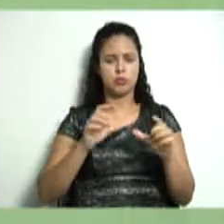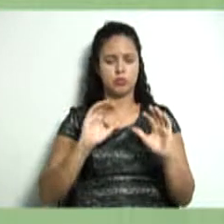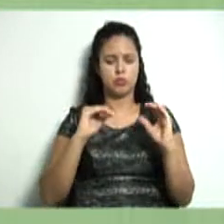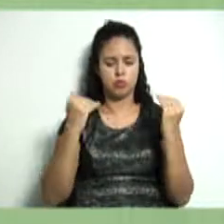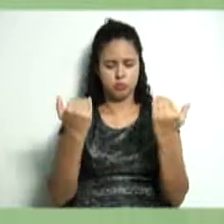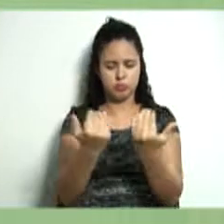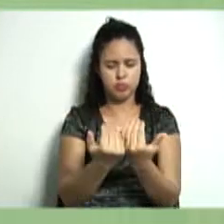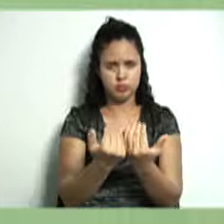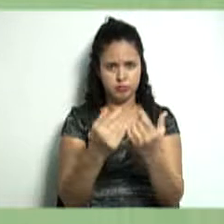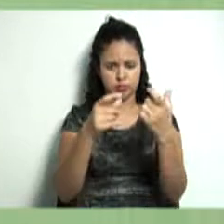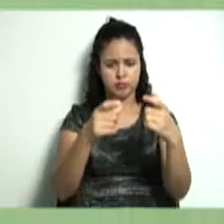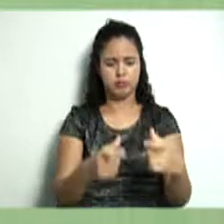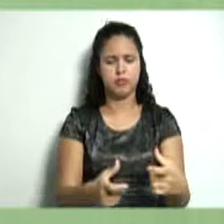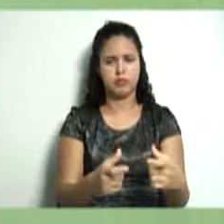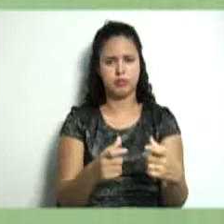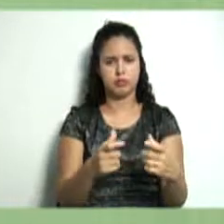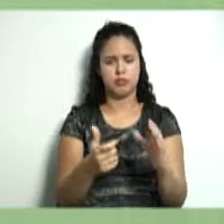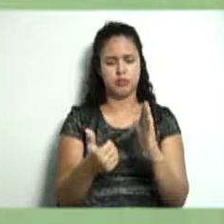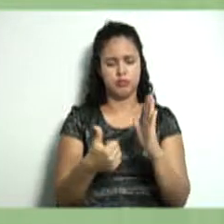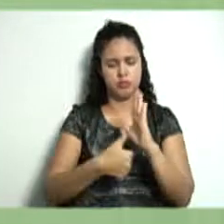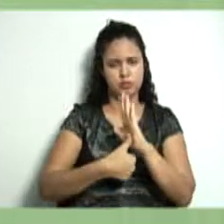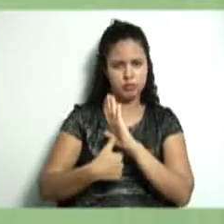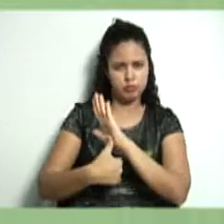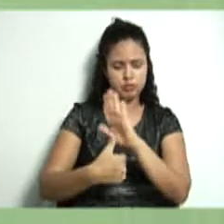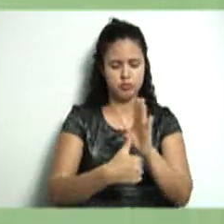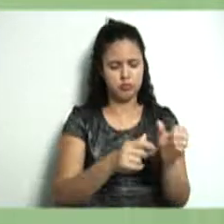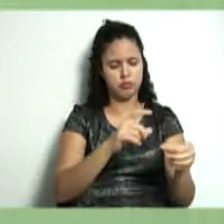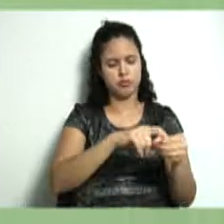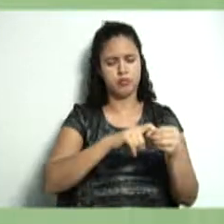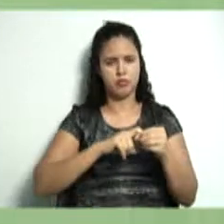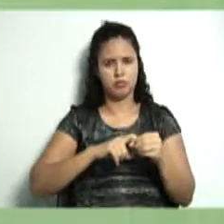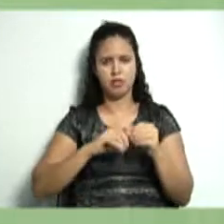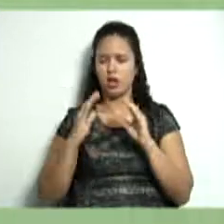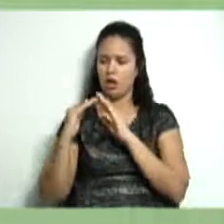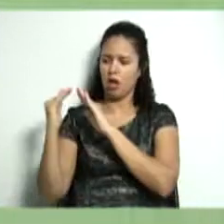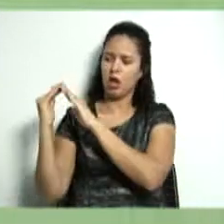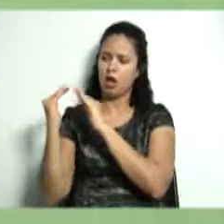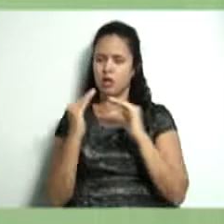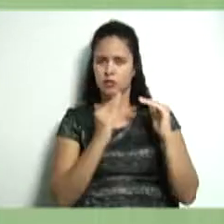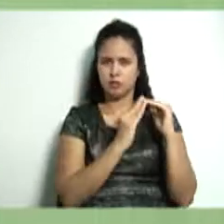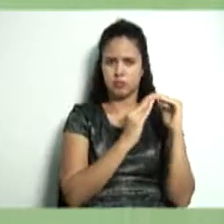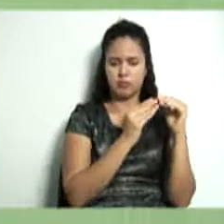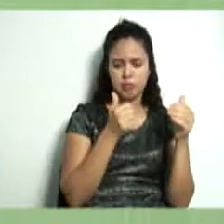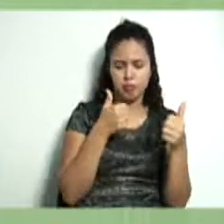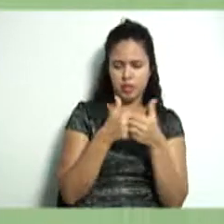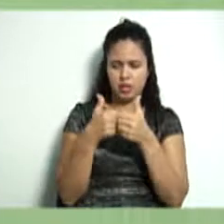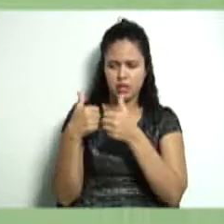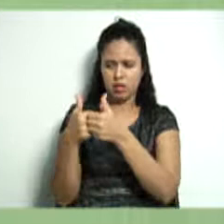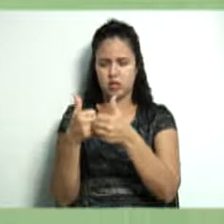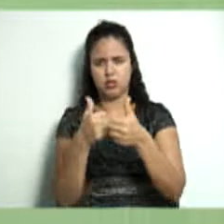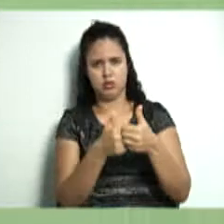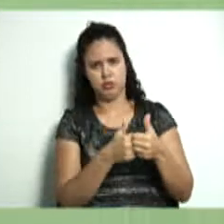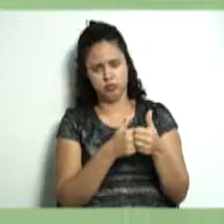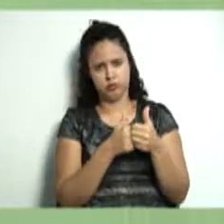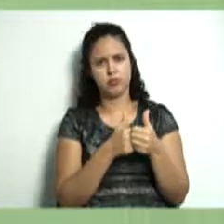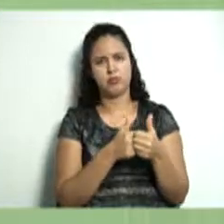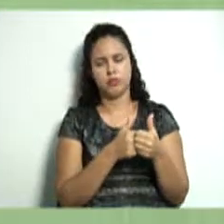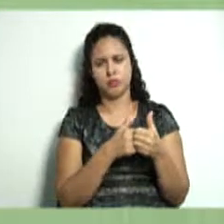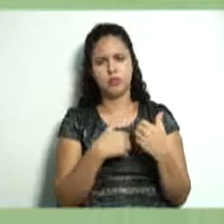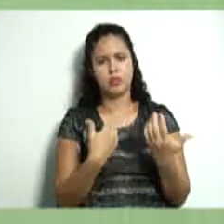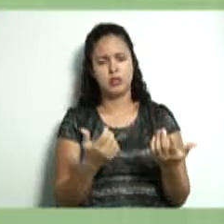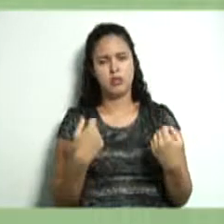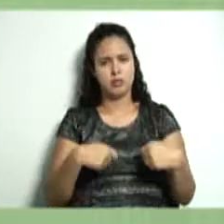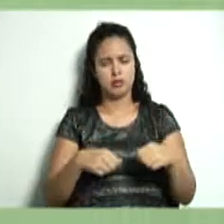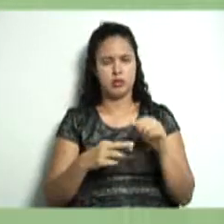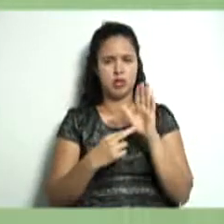de associados formada por vizinhos, cujo elemento político central seja o representante